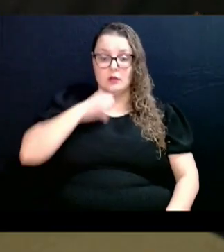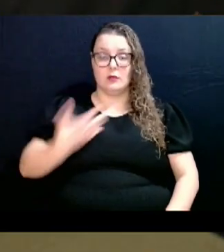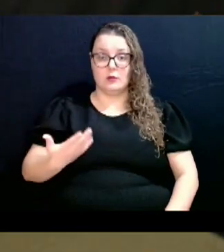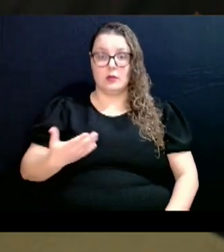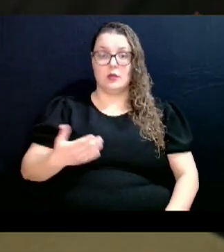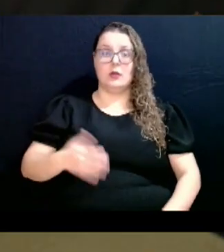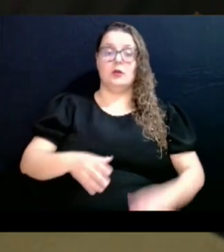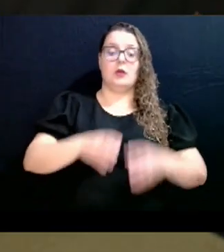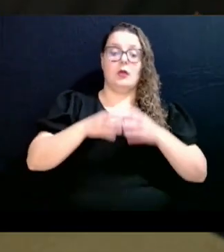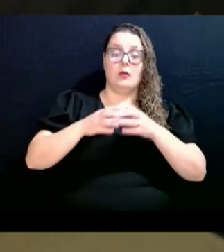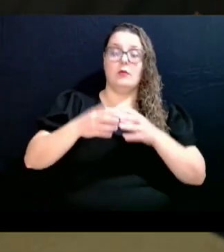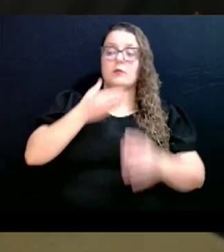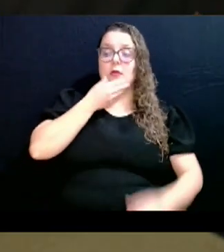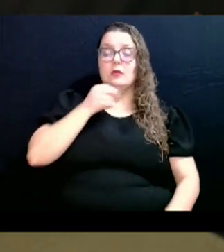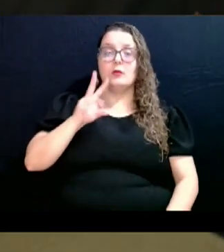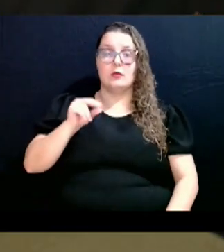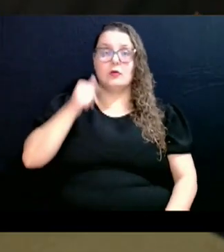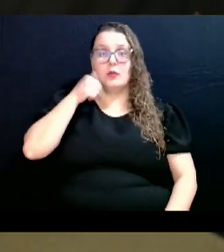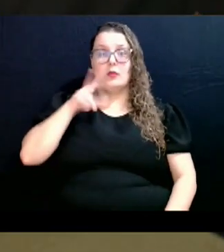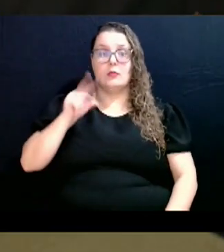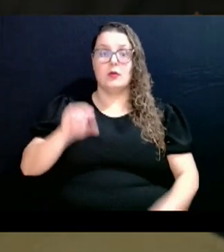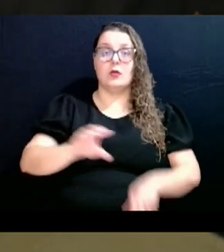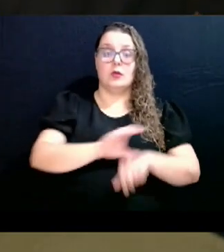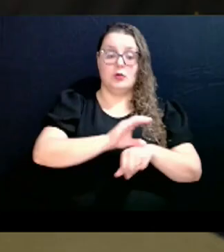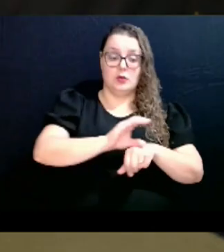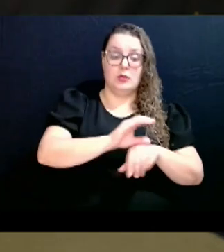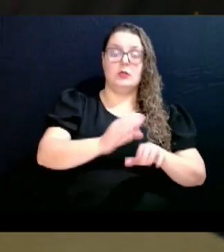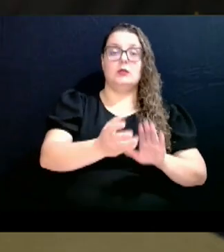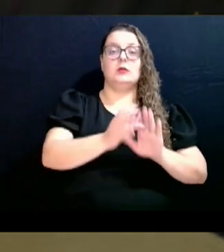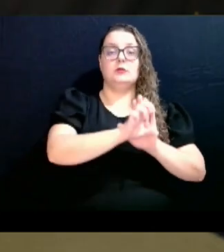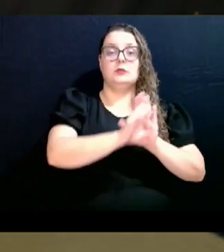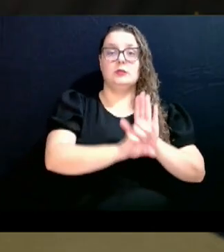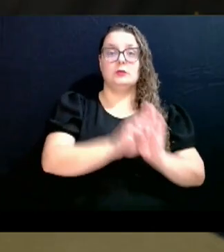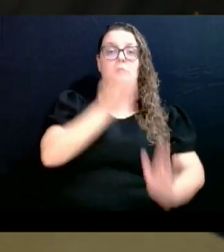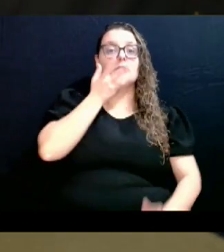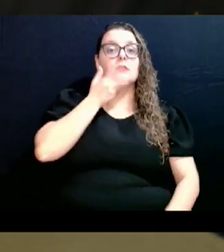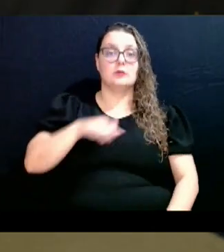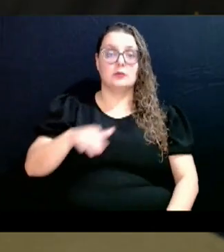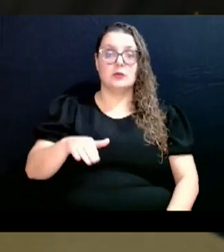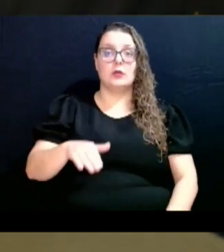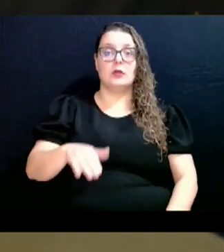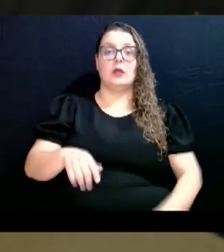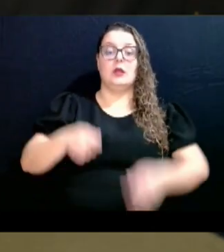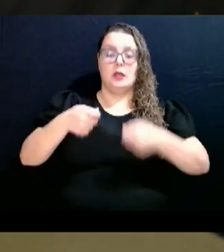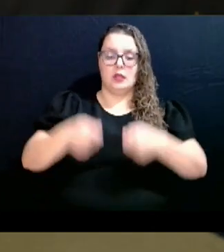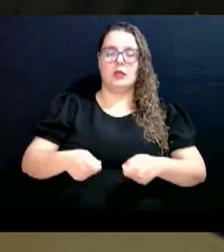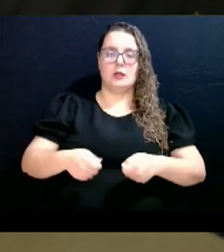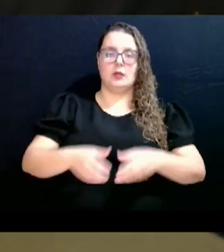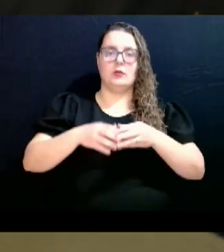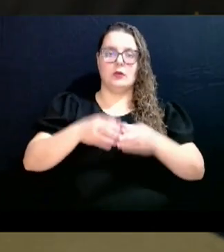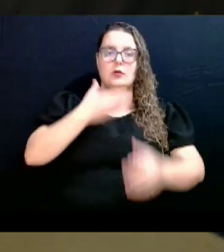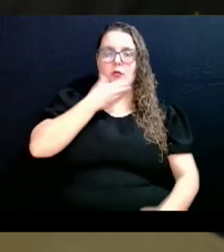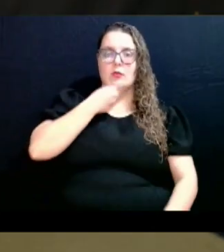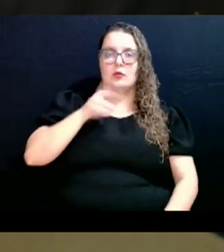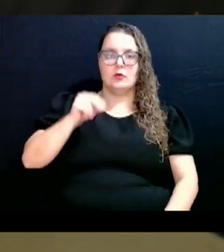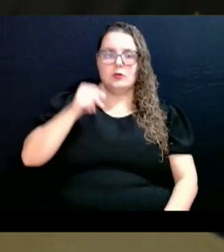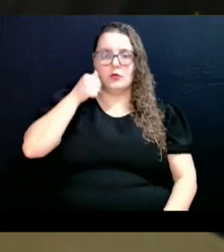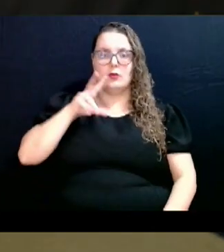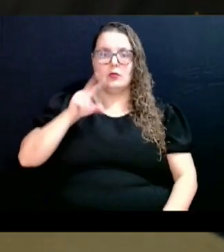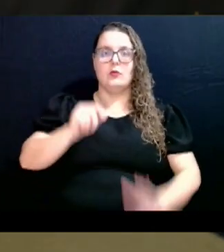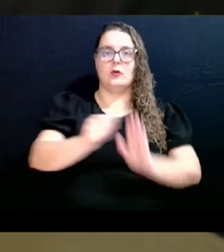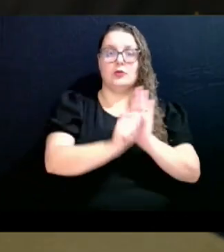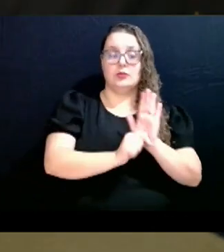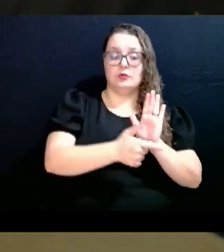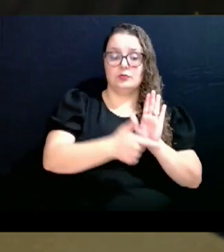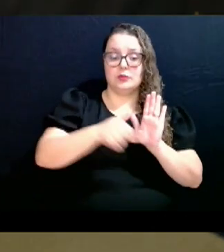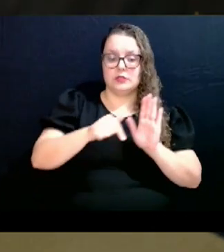pela Constituição Federal e pelo Estatuto da Criança e do Adolescente, o ECA, tá? O artigo 227 da Constituição, ele estabelece que é